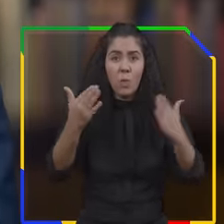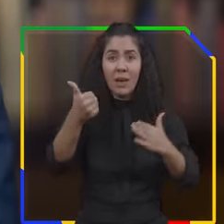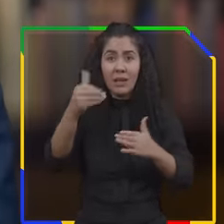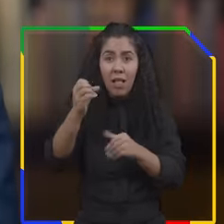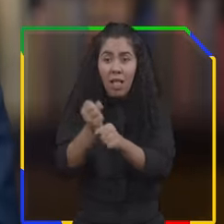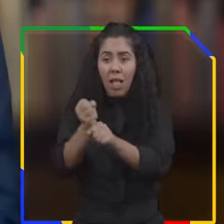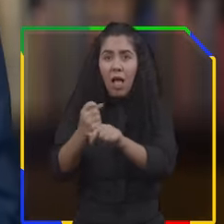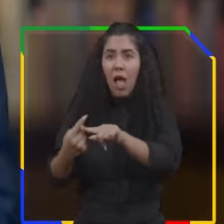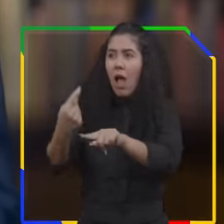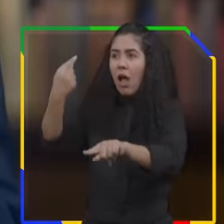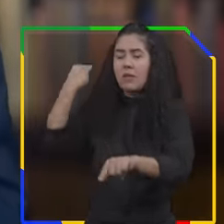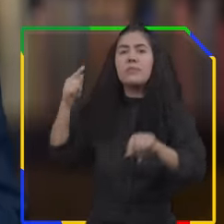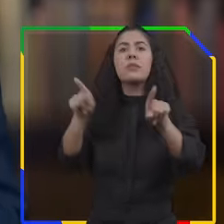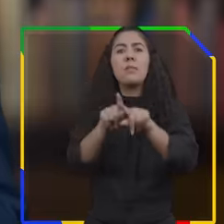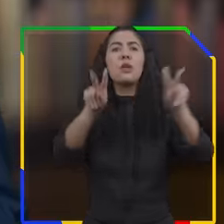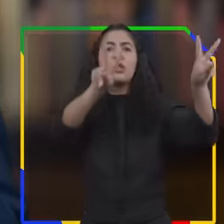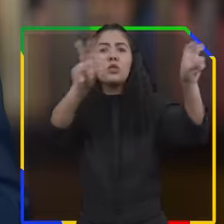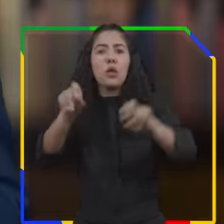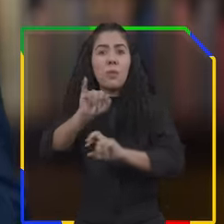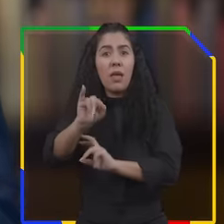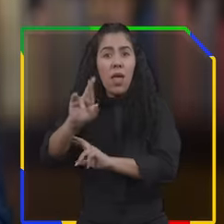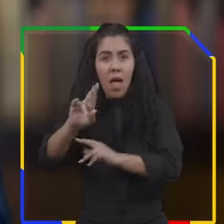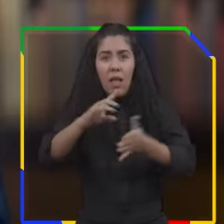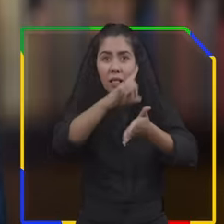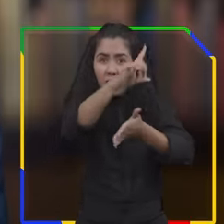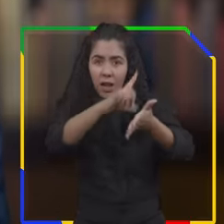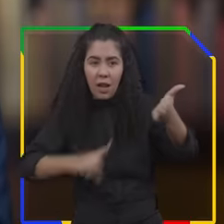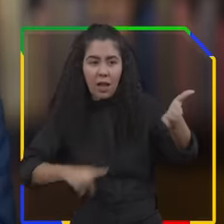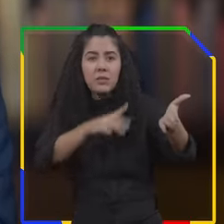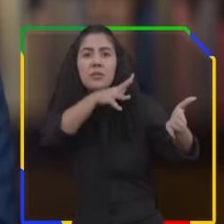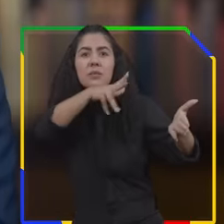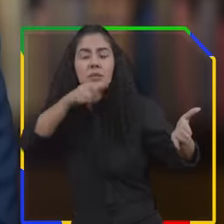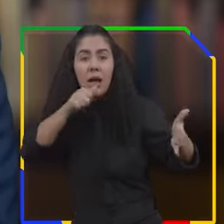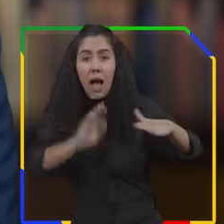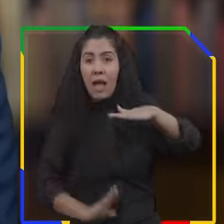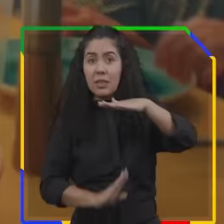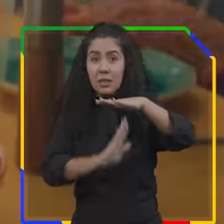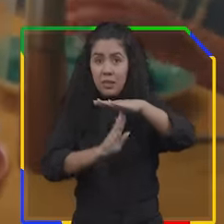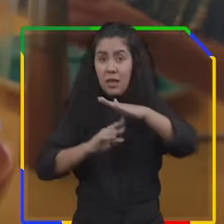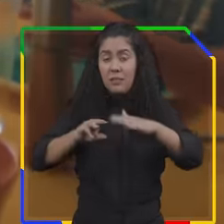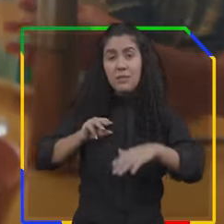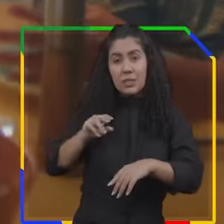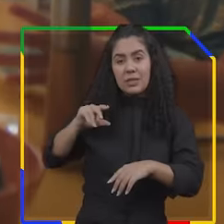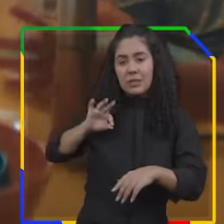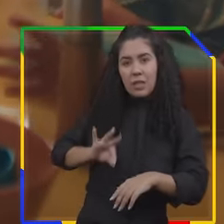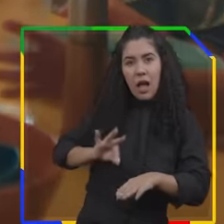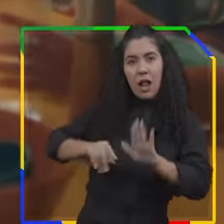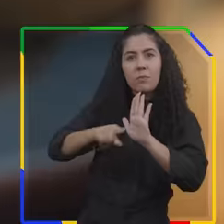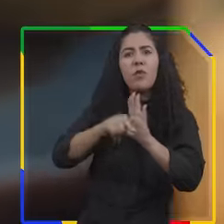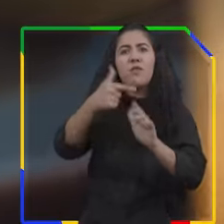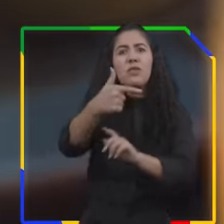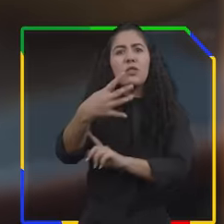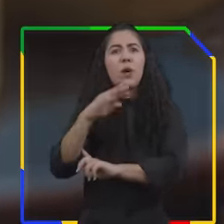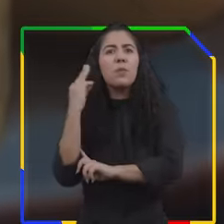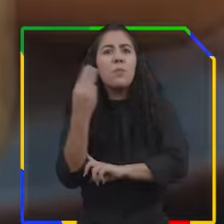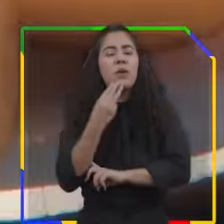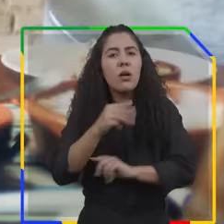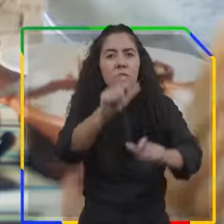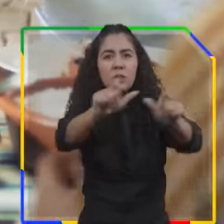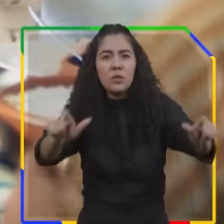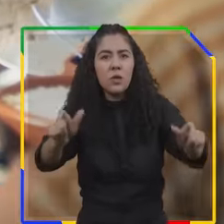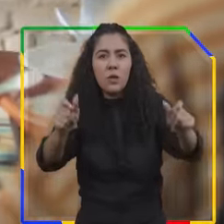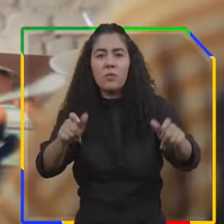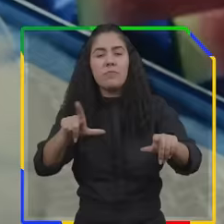10 anos. Isentamos do imposto de renda quem ganha até 2 salários mínimos. 24 milhões de pessoas